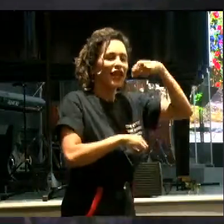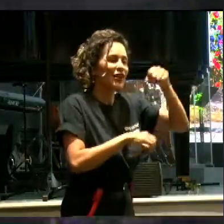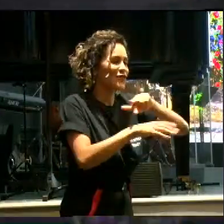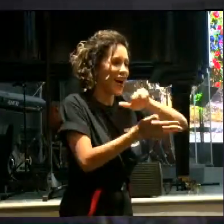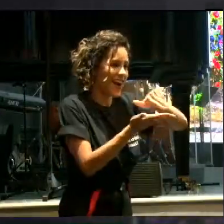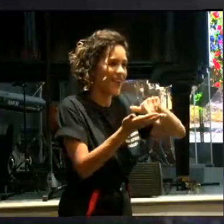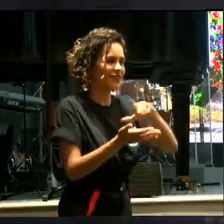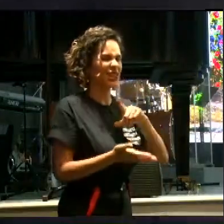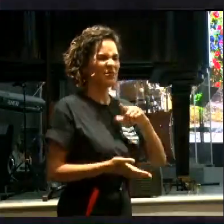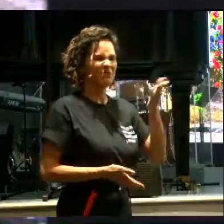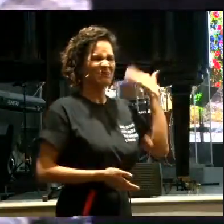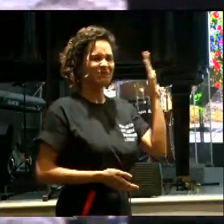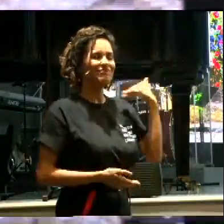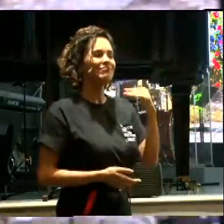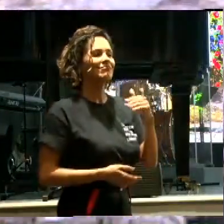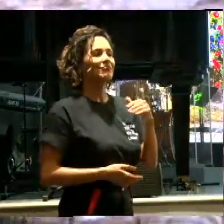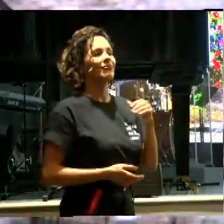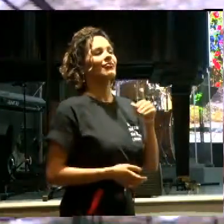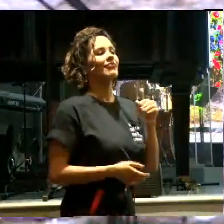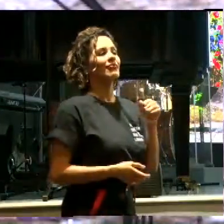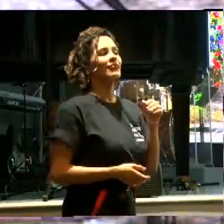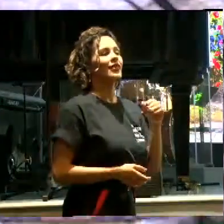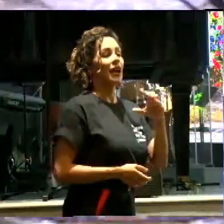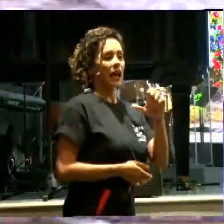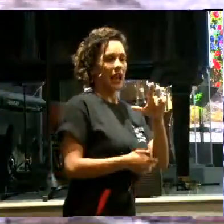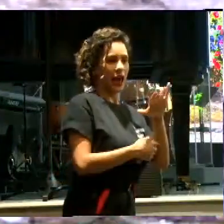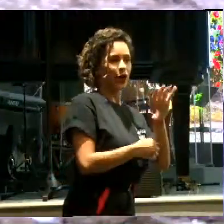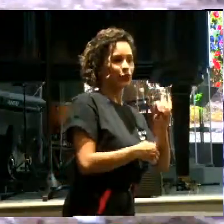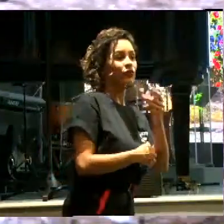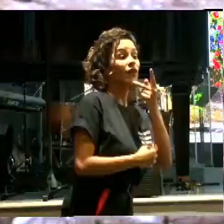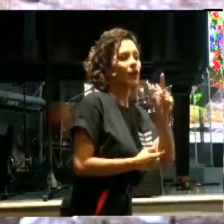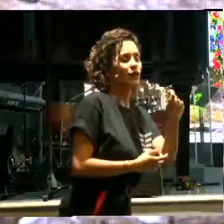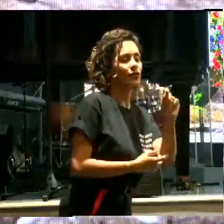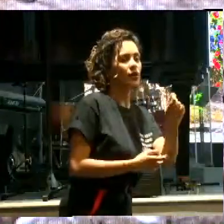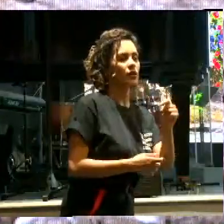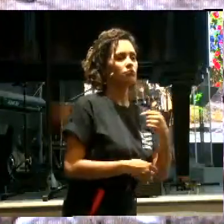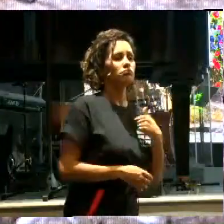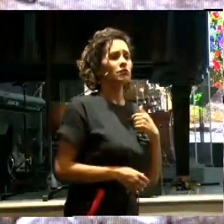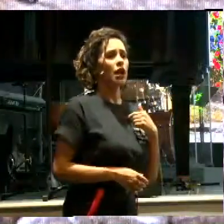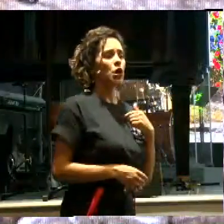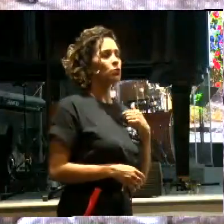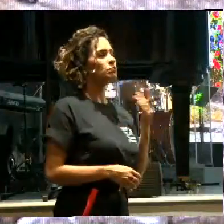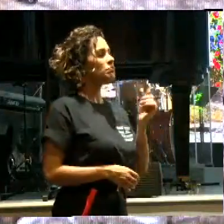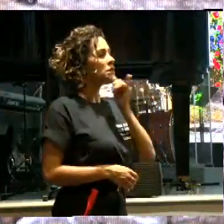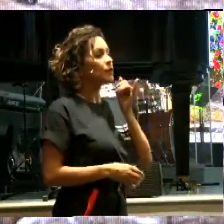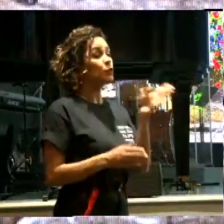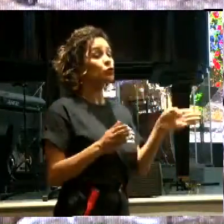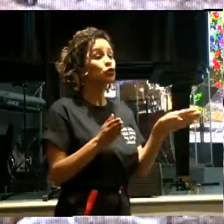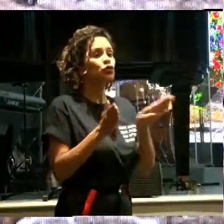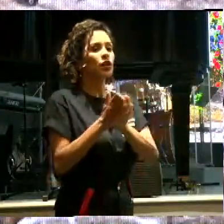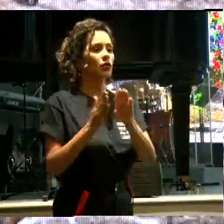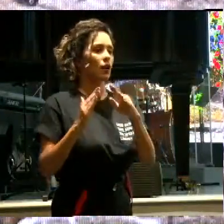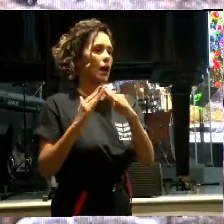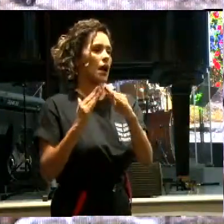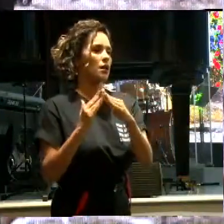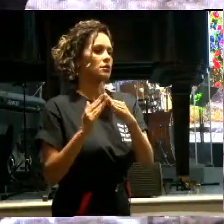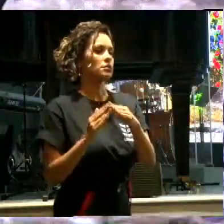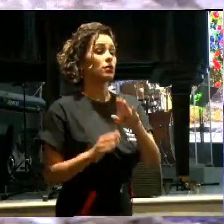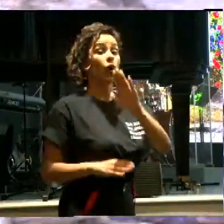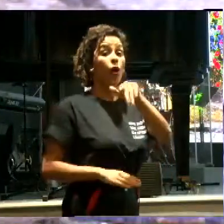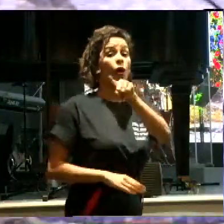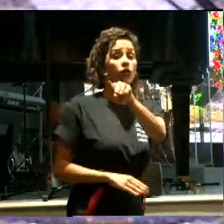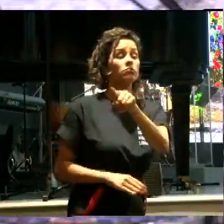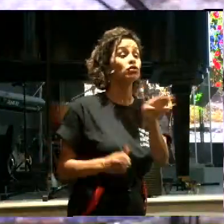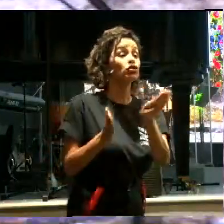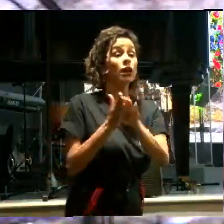antiga, que ele falava assim: quando eu chego, é a primeira coisa que eu vou é nos meus filhos. E eu falo assim: como é que